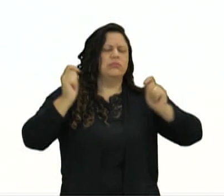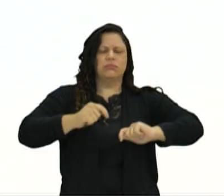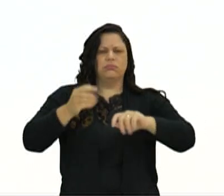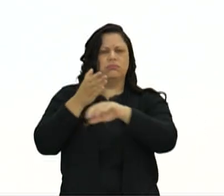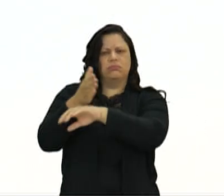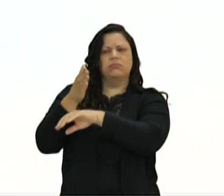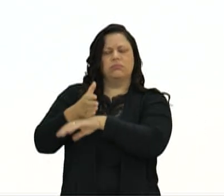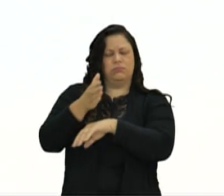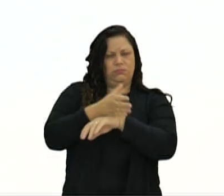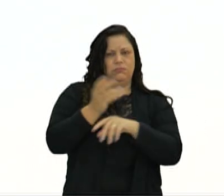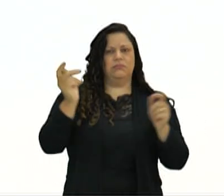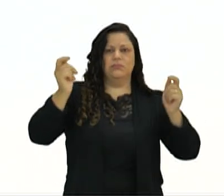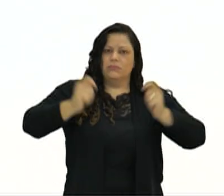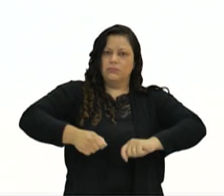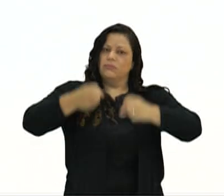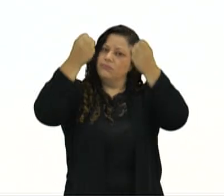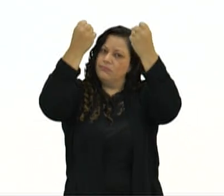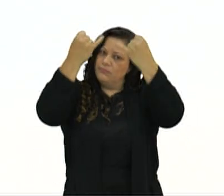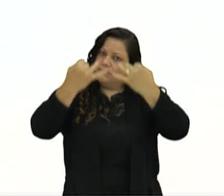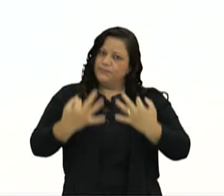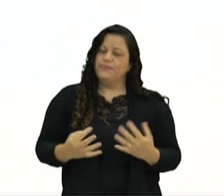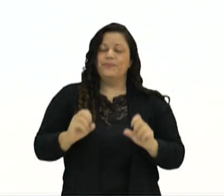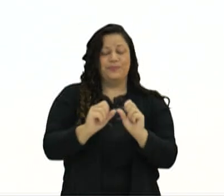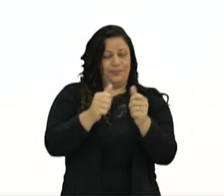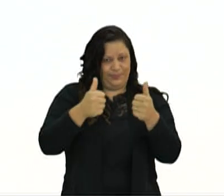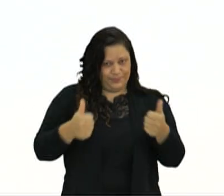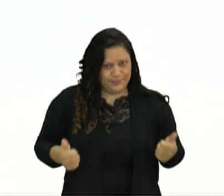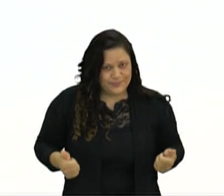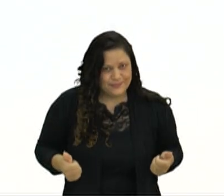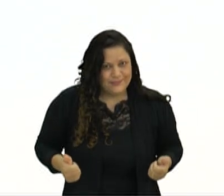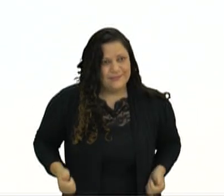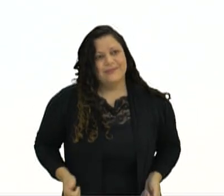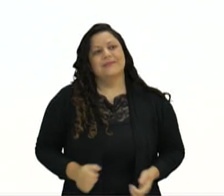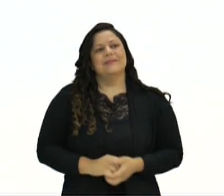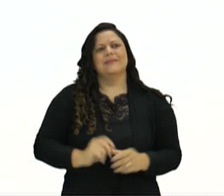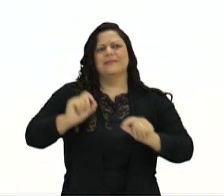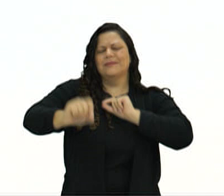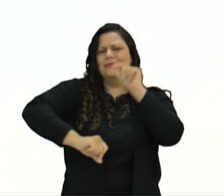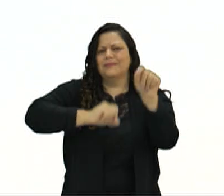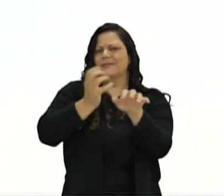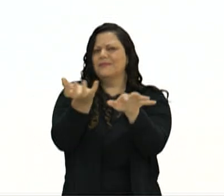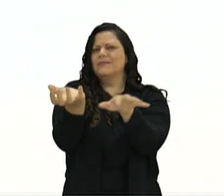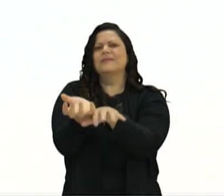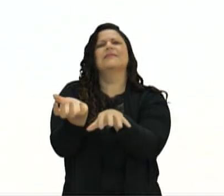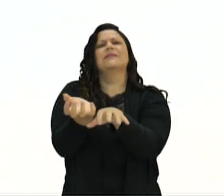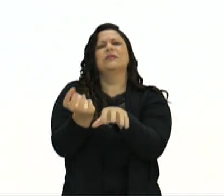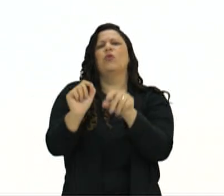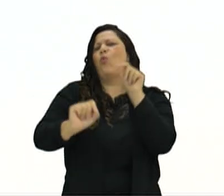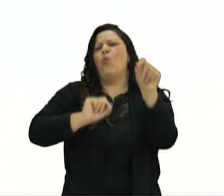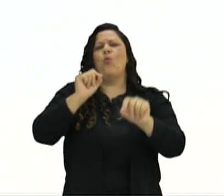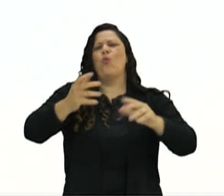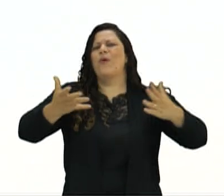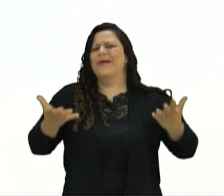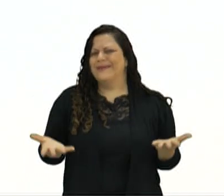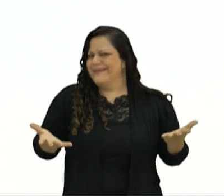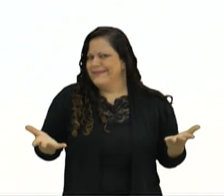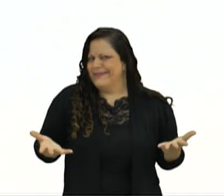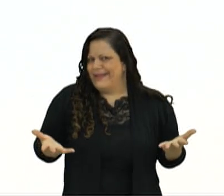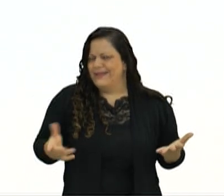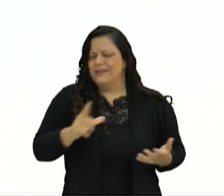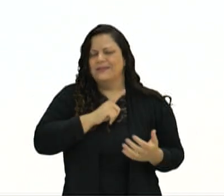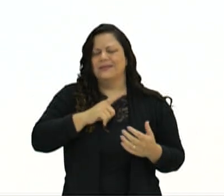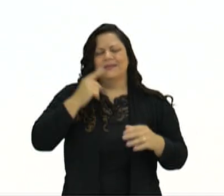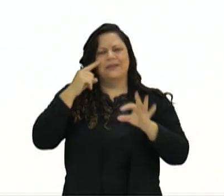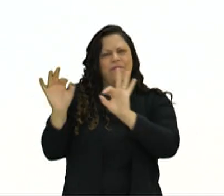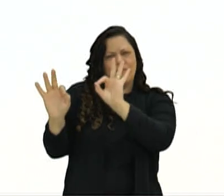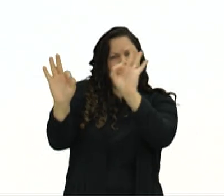toda uma explicação sobre isso, ok? O que a gente tem aqui nessa Praça dos Três Poderes? A gente tem aí